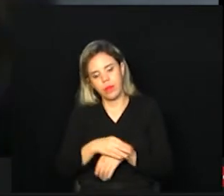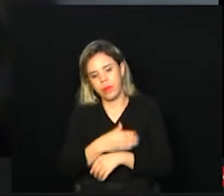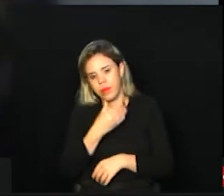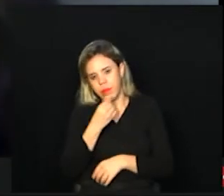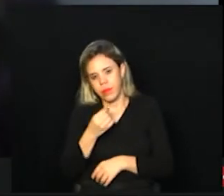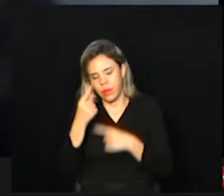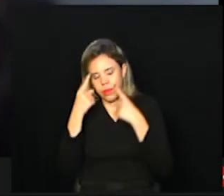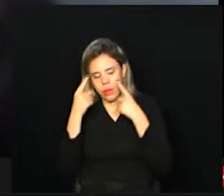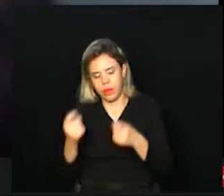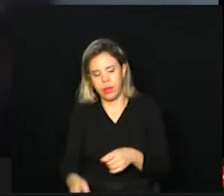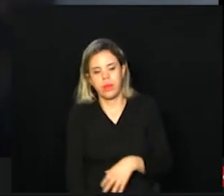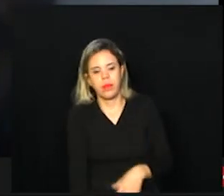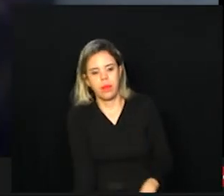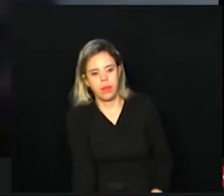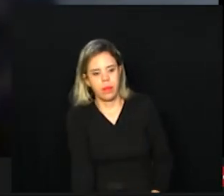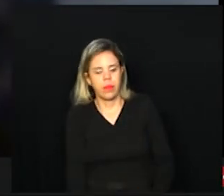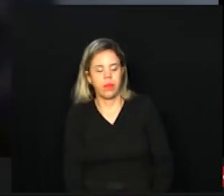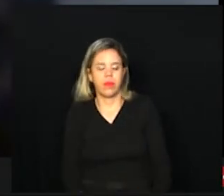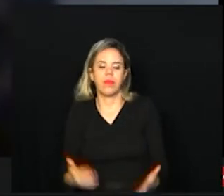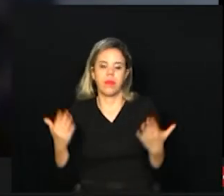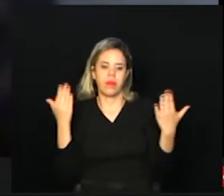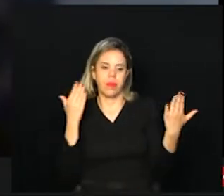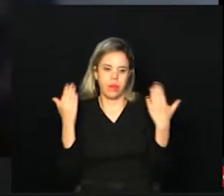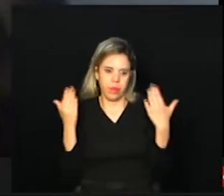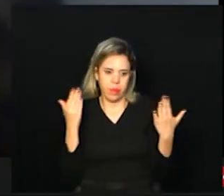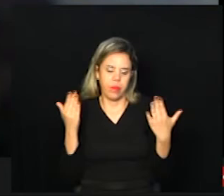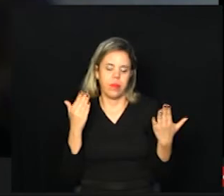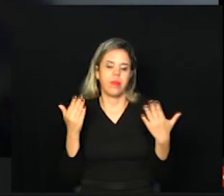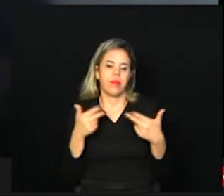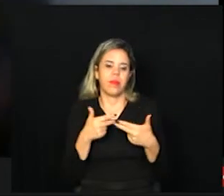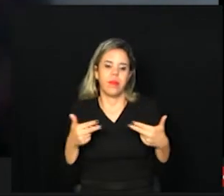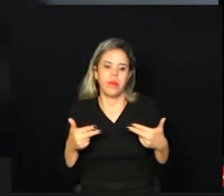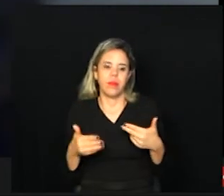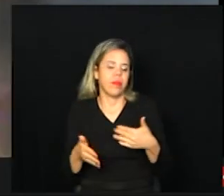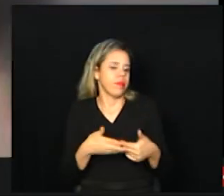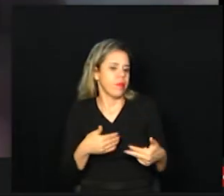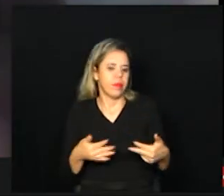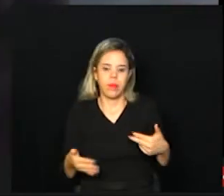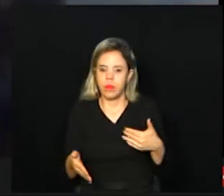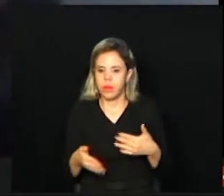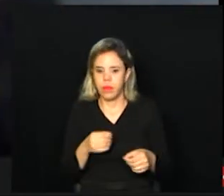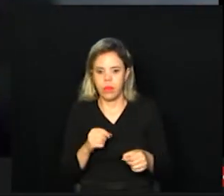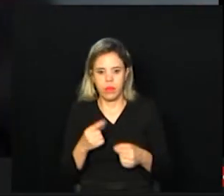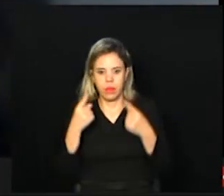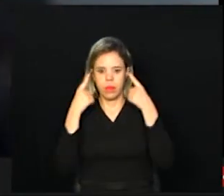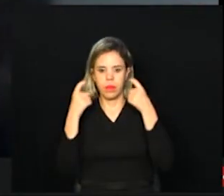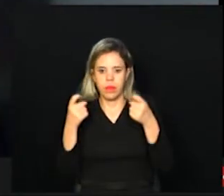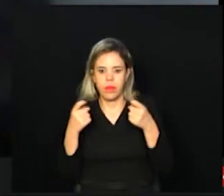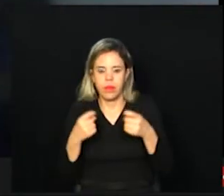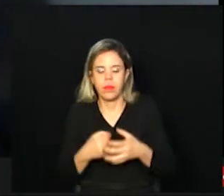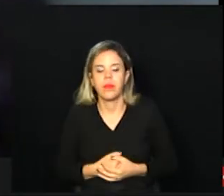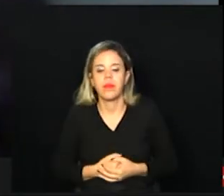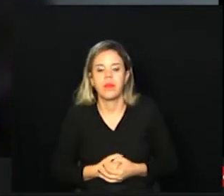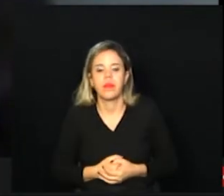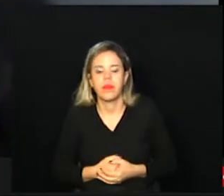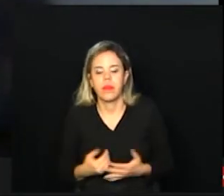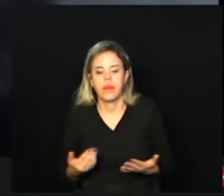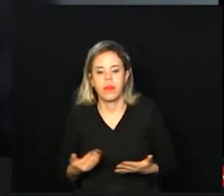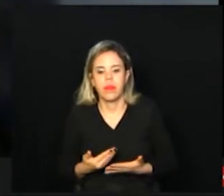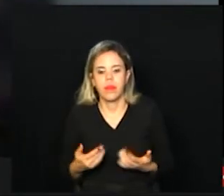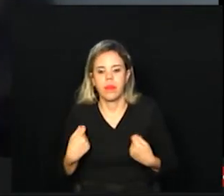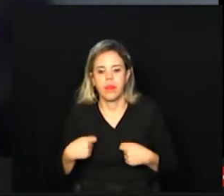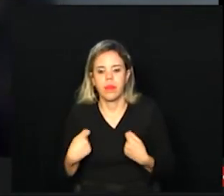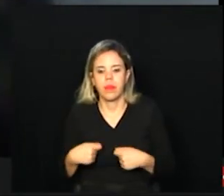a violência, seja ela psicológica, seja ela verbal, seja ela patrimonial, qual tipo de violência seja. Agora, a gente